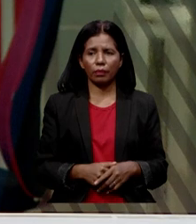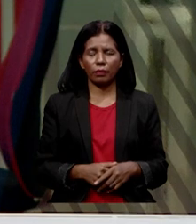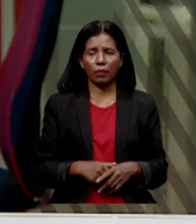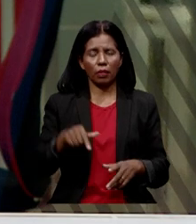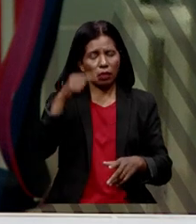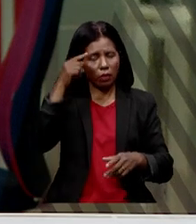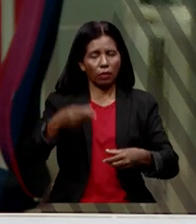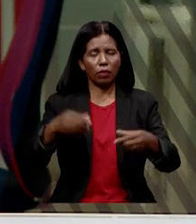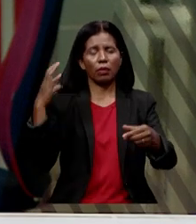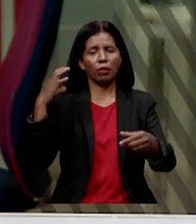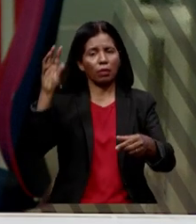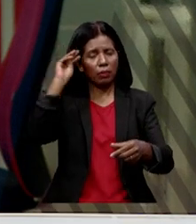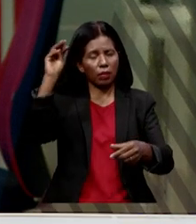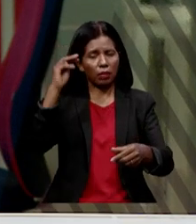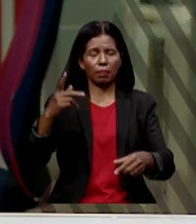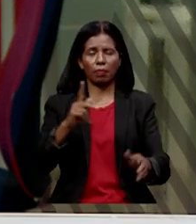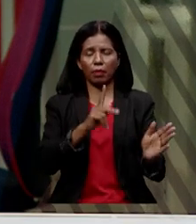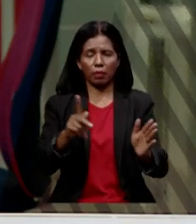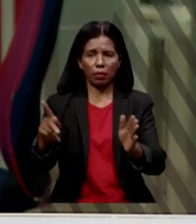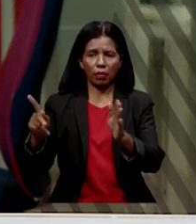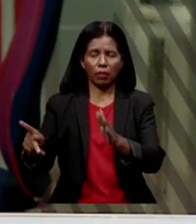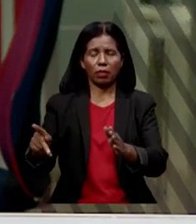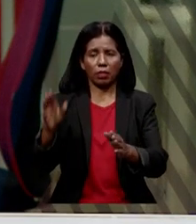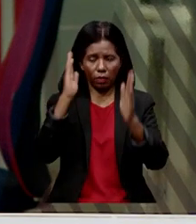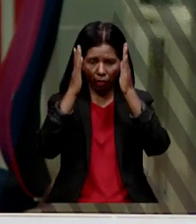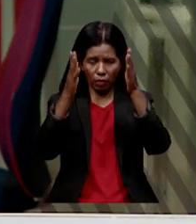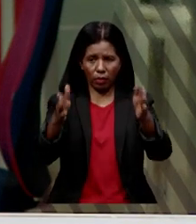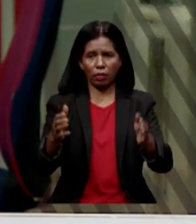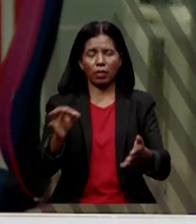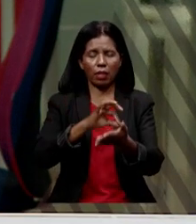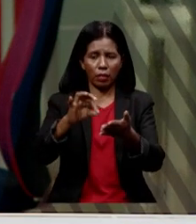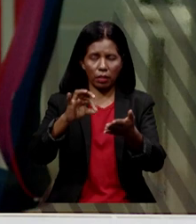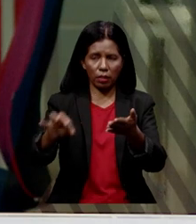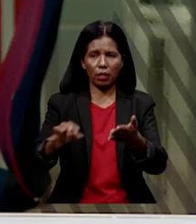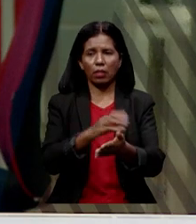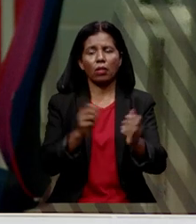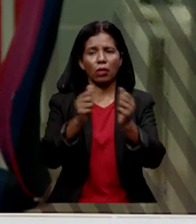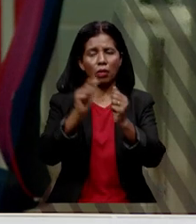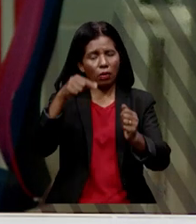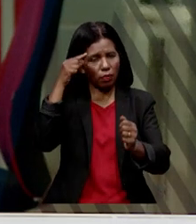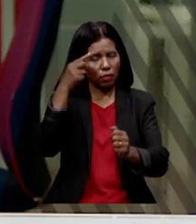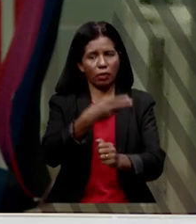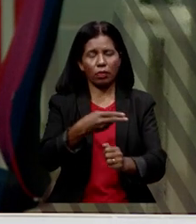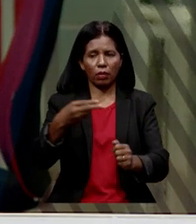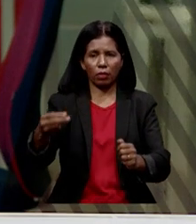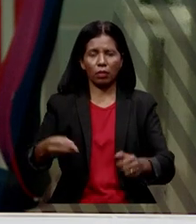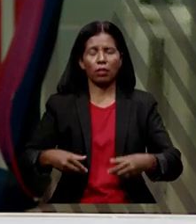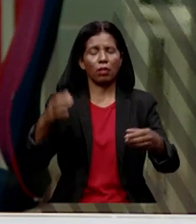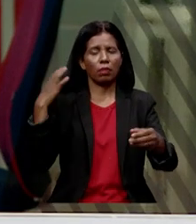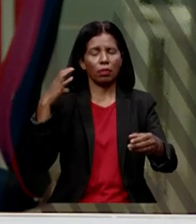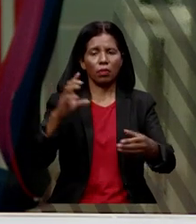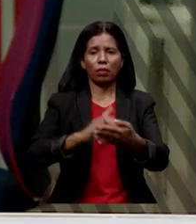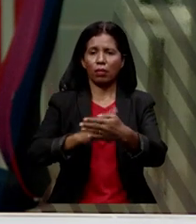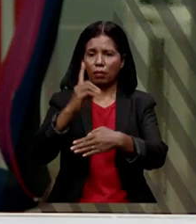Governo focou competência para ministro do Planeamento no Investimento Estratégico, onde assina nota de entendimento com o governo indonésio e a cooperação de